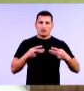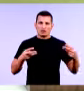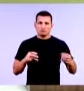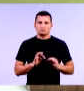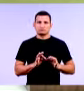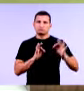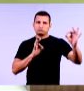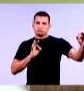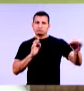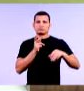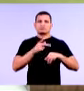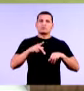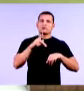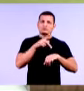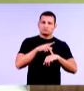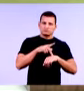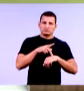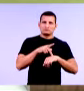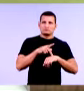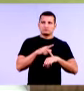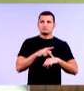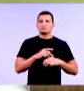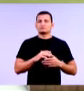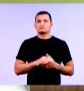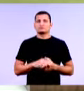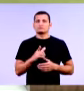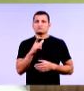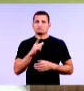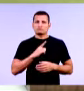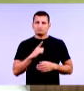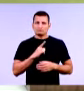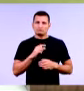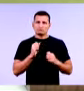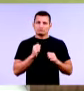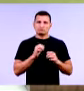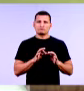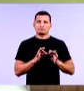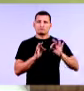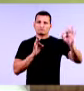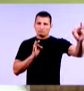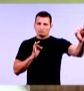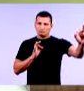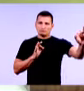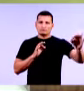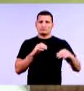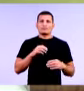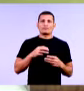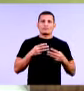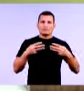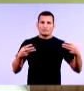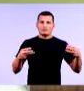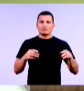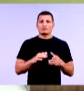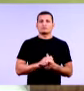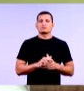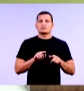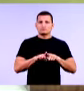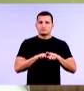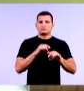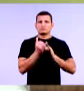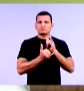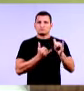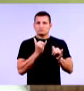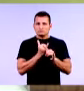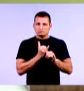por uma rede de campus, aí você passa por uma rede de longa distância, uma rede metropolitana e também a internet para poder fazer